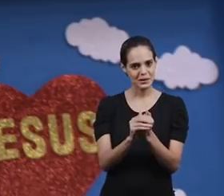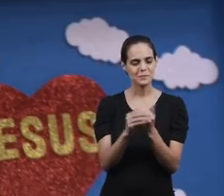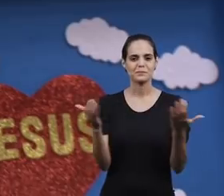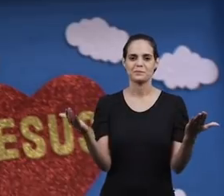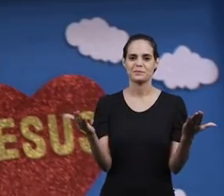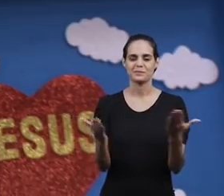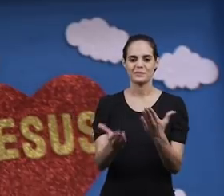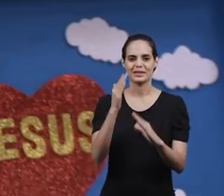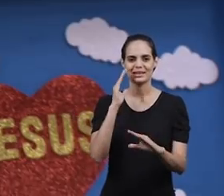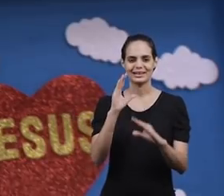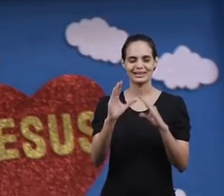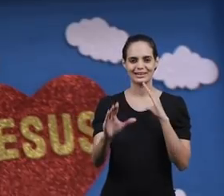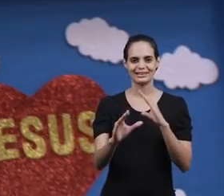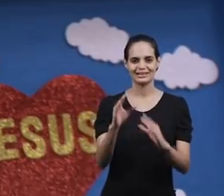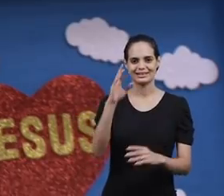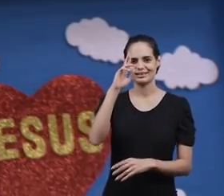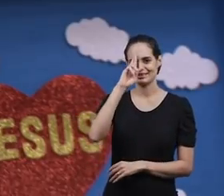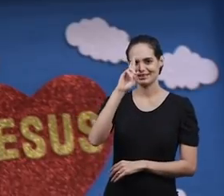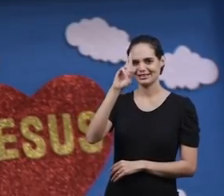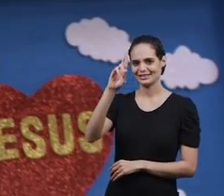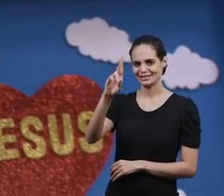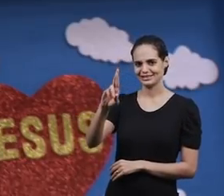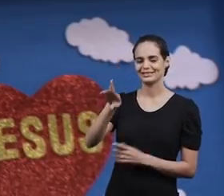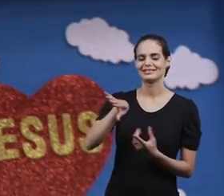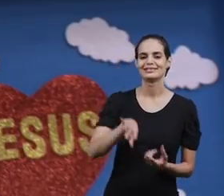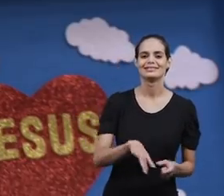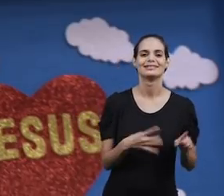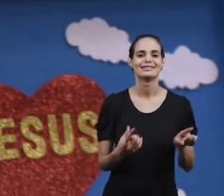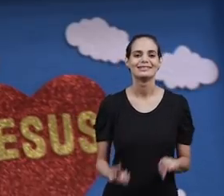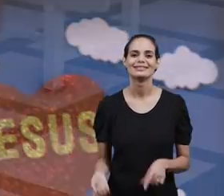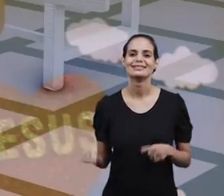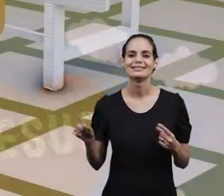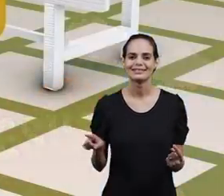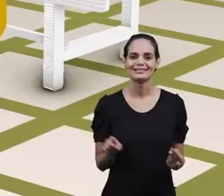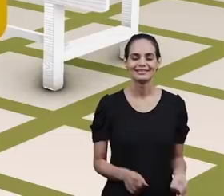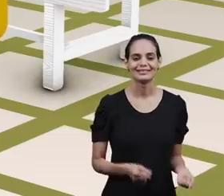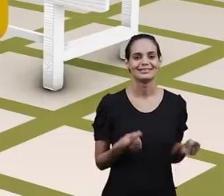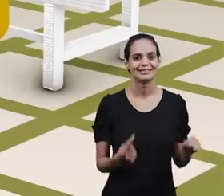corações. Amém? Então vamos cantar um louvor, Verei Meu Grande Rei.